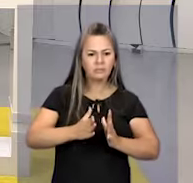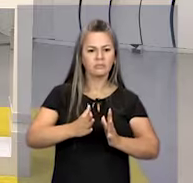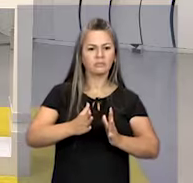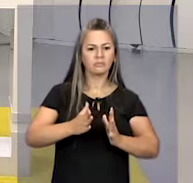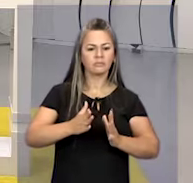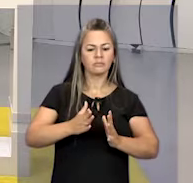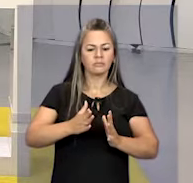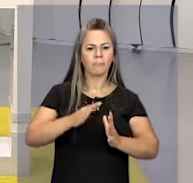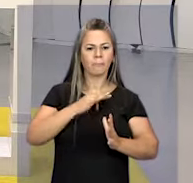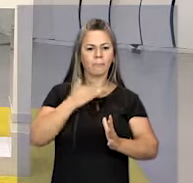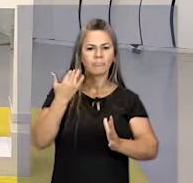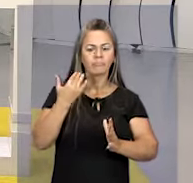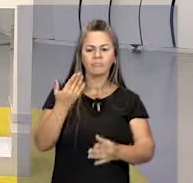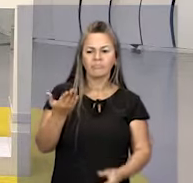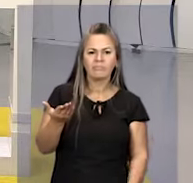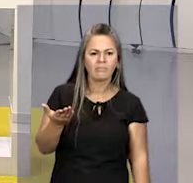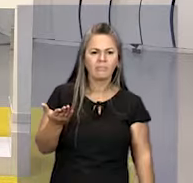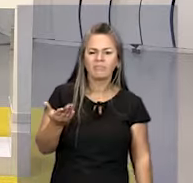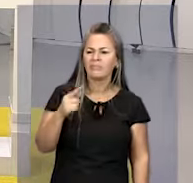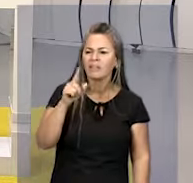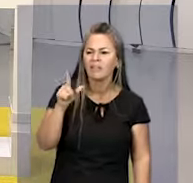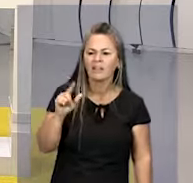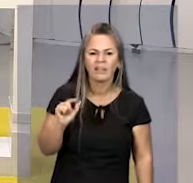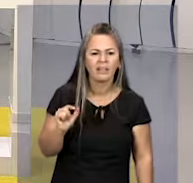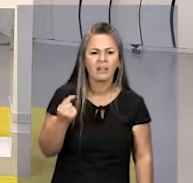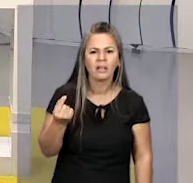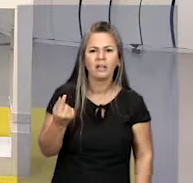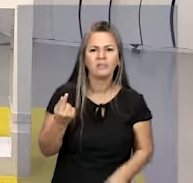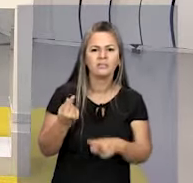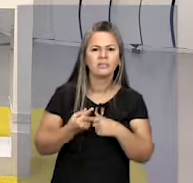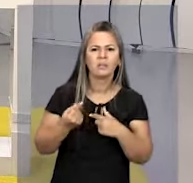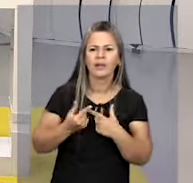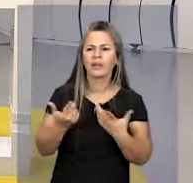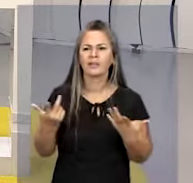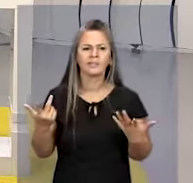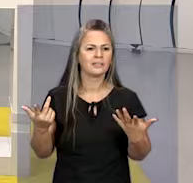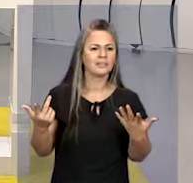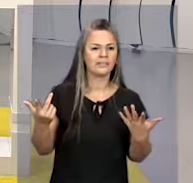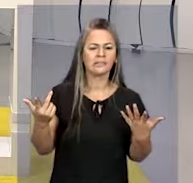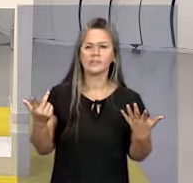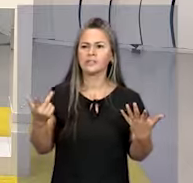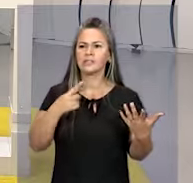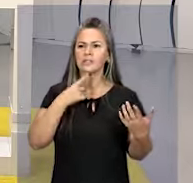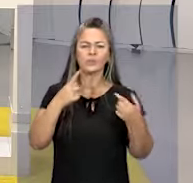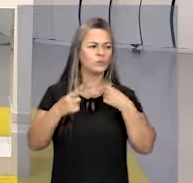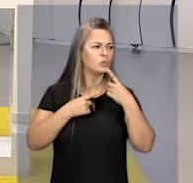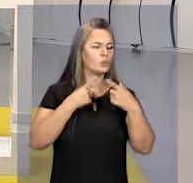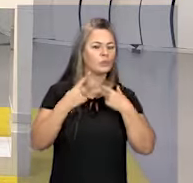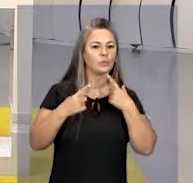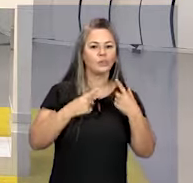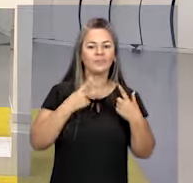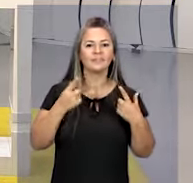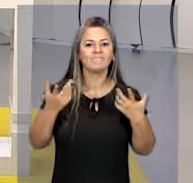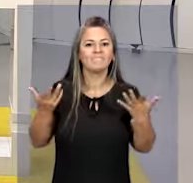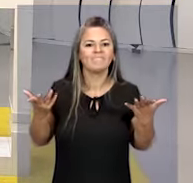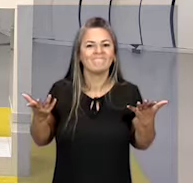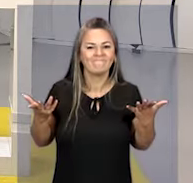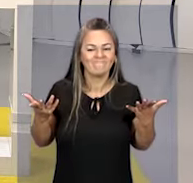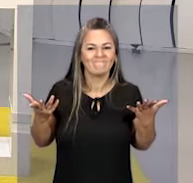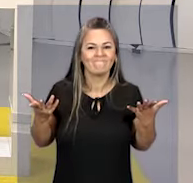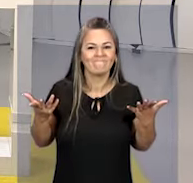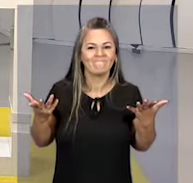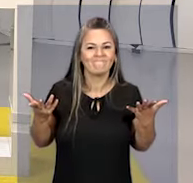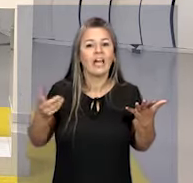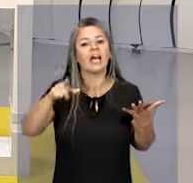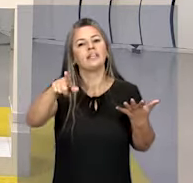quê. Você vê a forma das pessoas pensarem, sentirem, agirem e você não sabe por quê. E aí, uma hora você